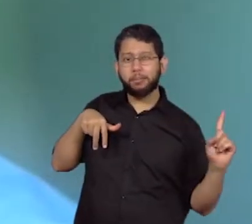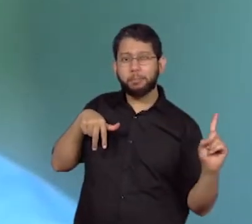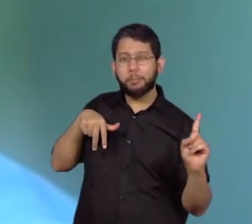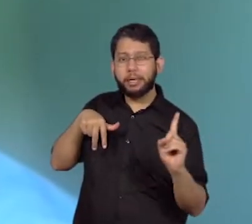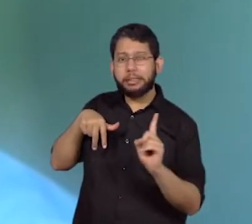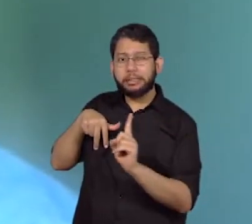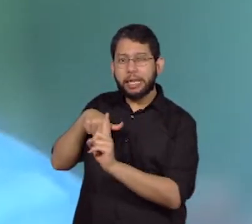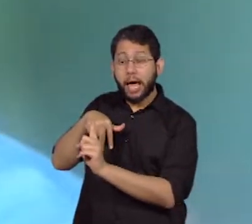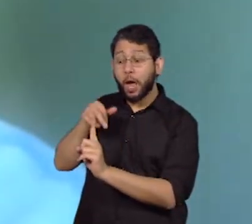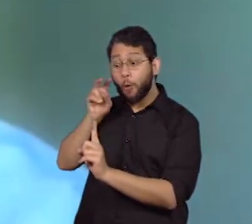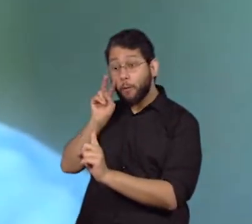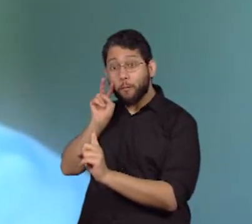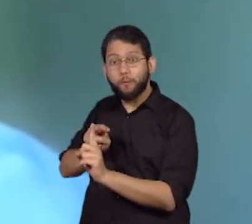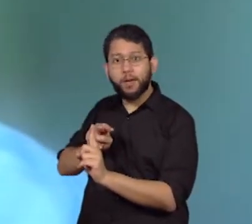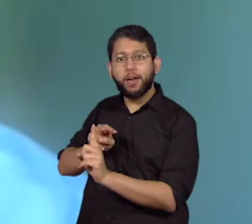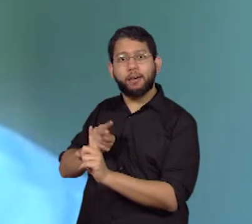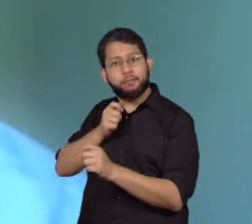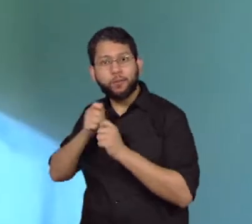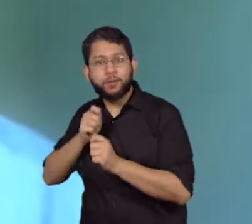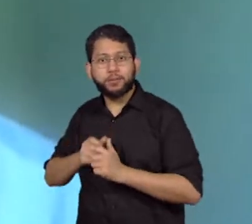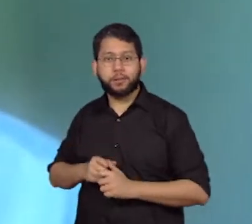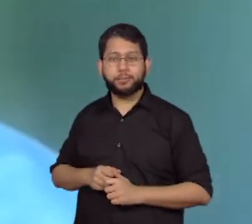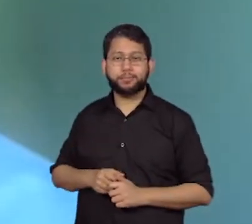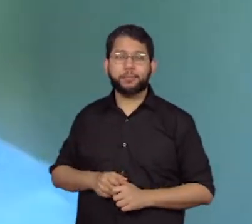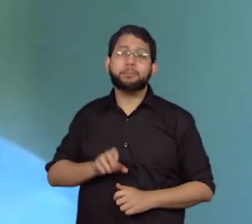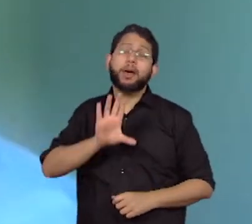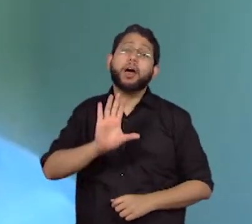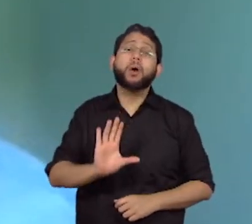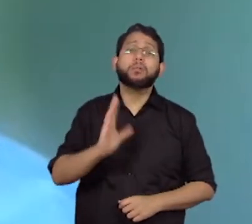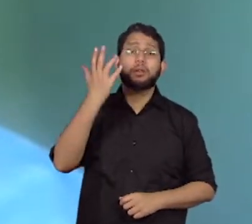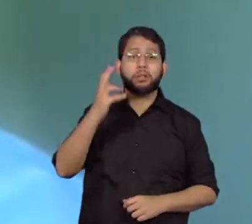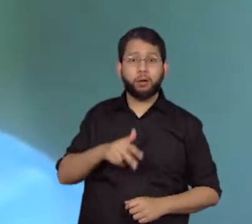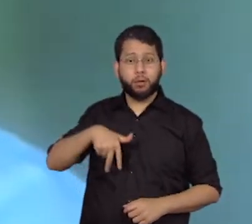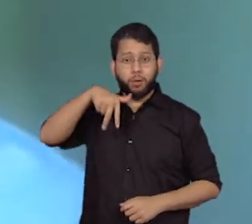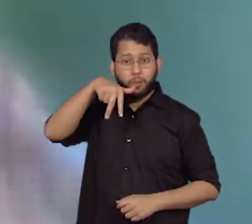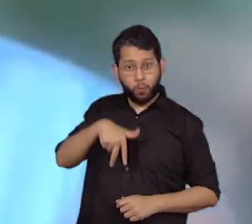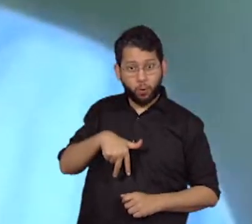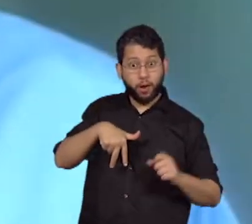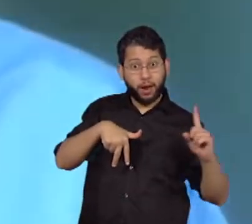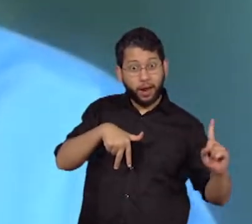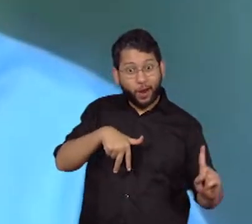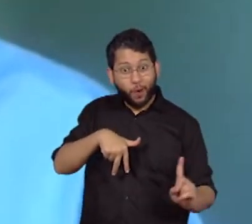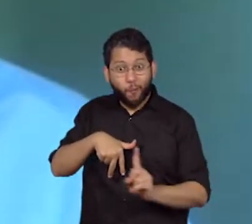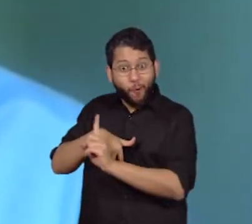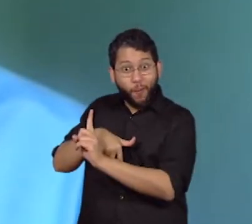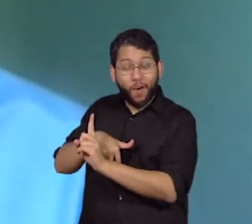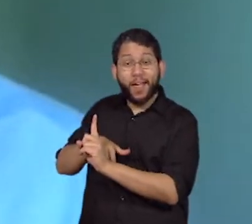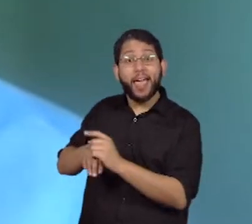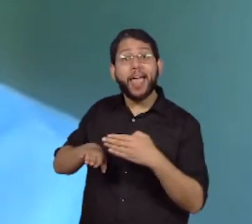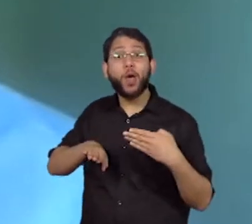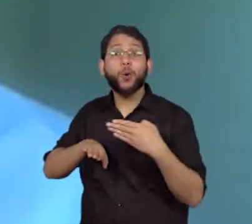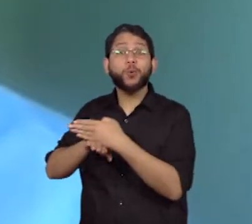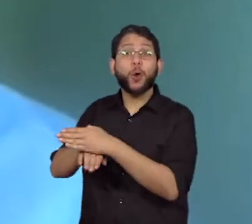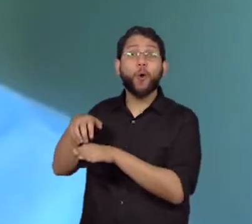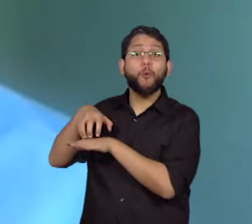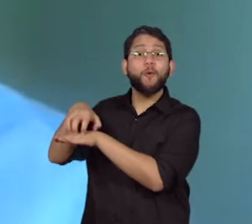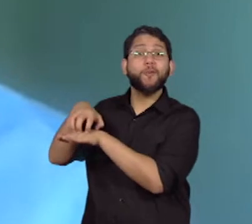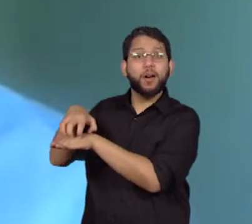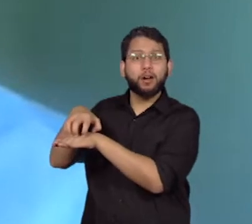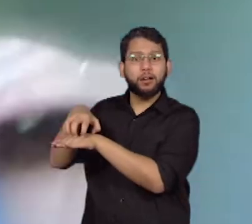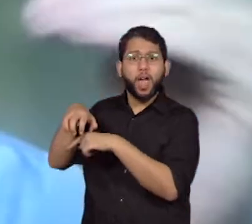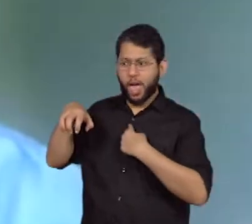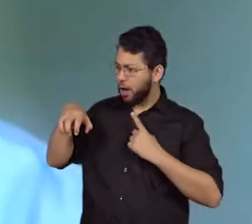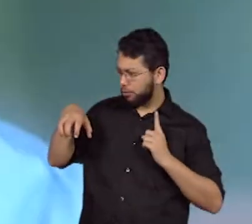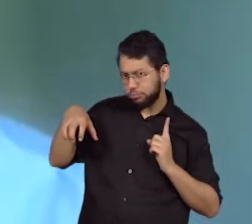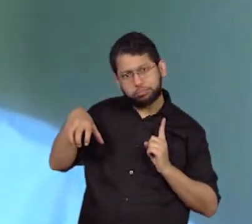consegui. Bom, ele foi. Só que quando ele estava saindo, quando ele entrou na van, eu entrei junto com ele na van dele.